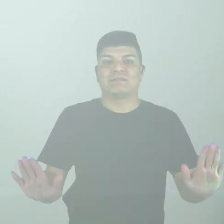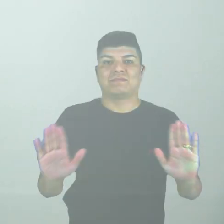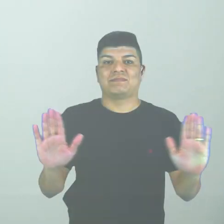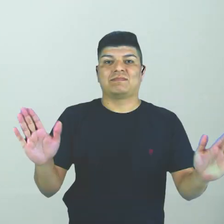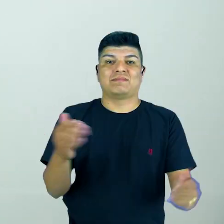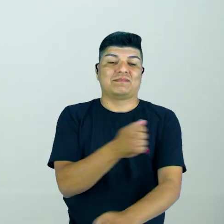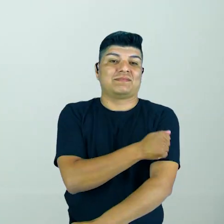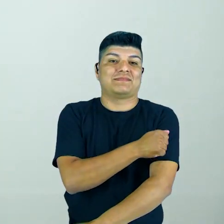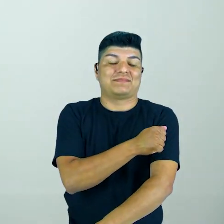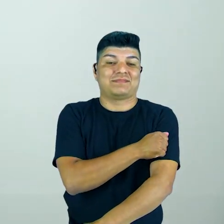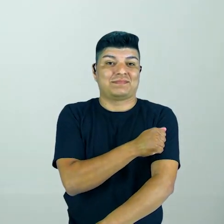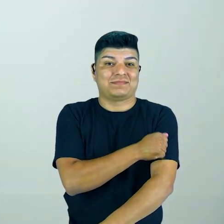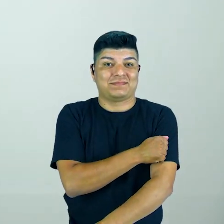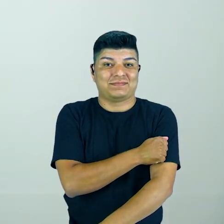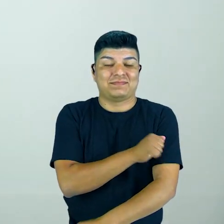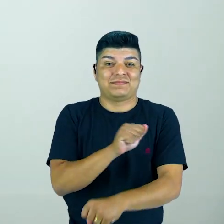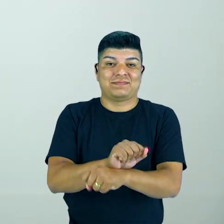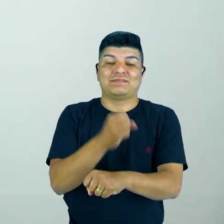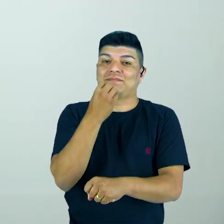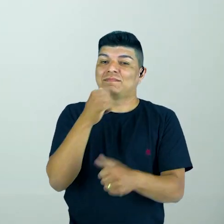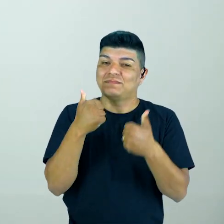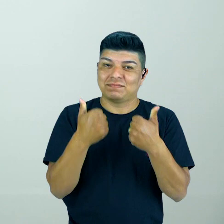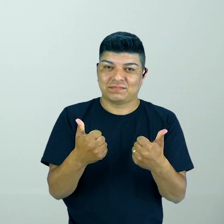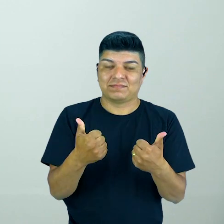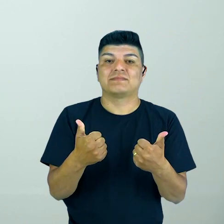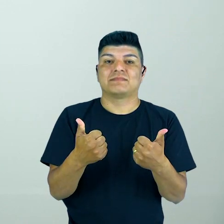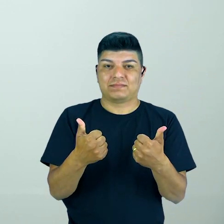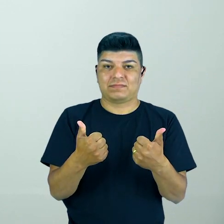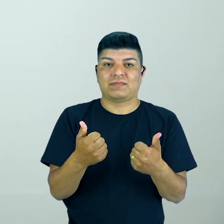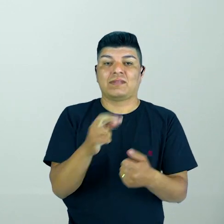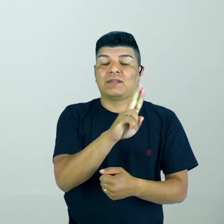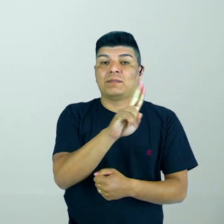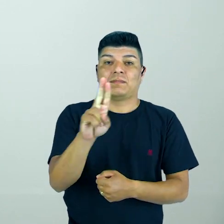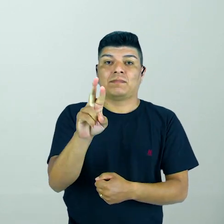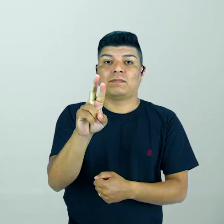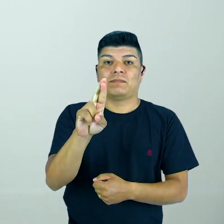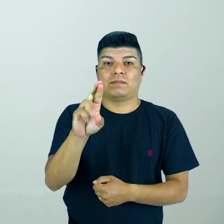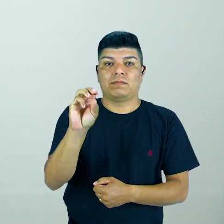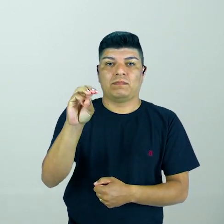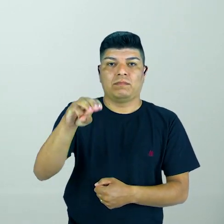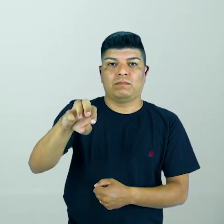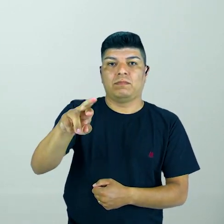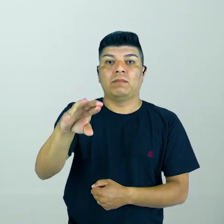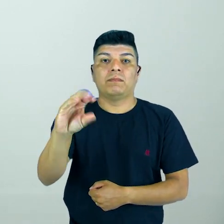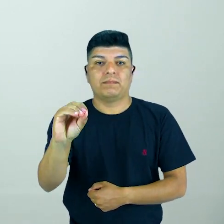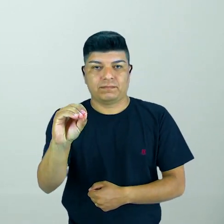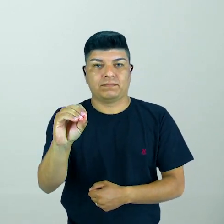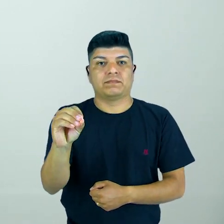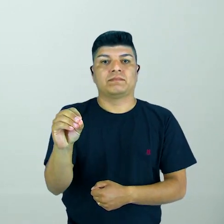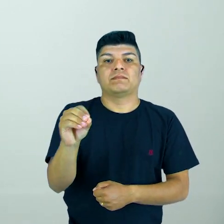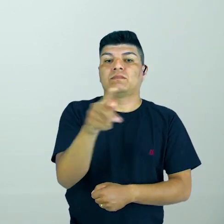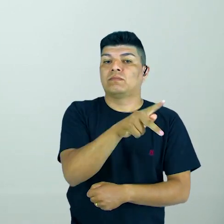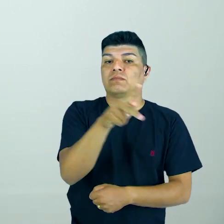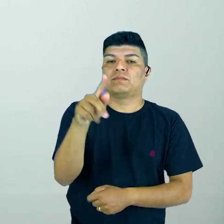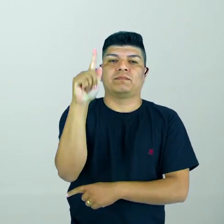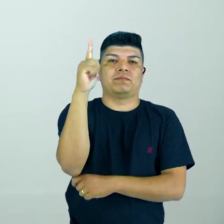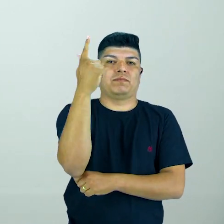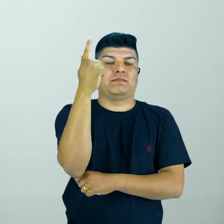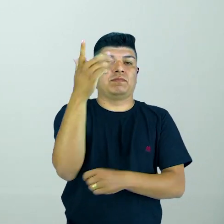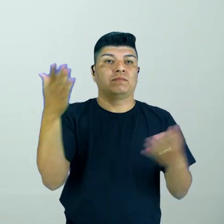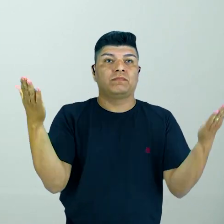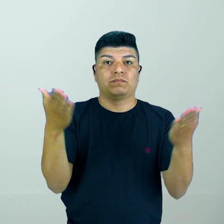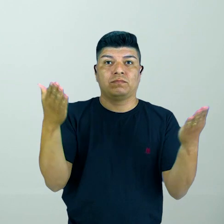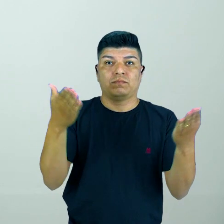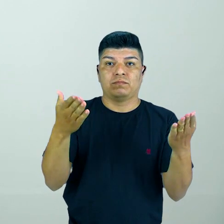Olá, queridos alunos. Espero que esteja tudo bem com vocês. Meu nome é Romero, sou professor de Geografia. Estarei trabalhando com vocês hoje a